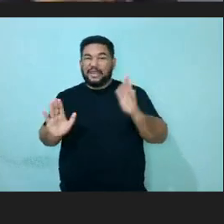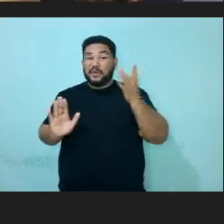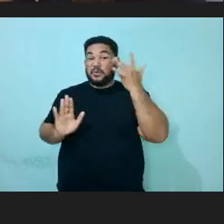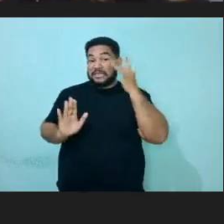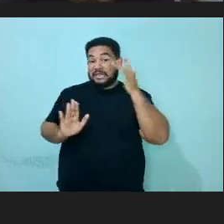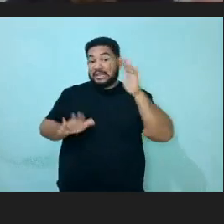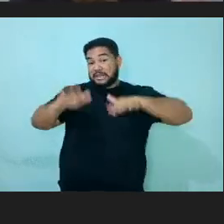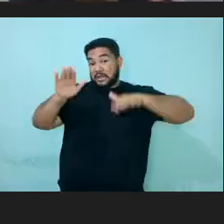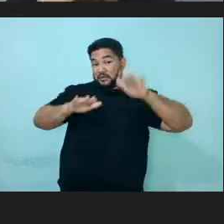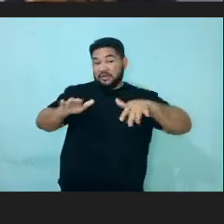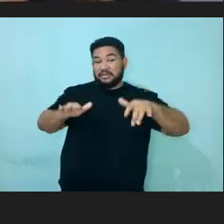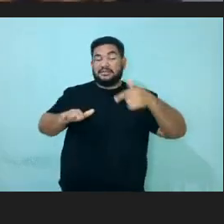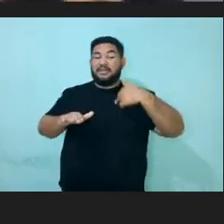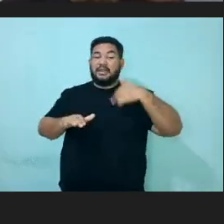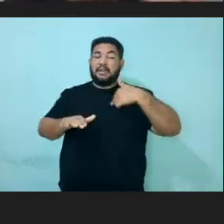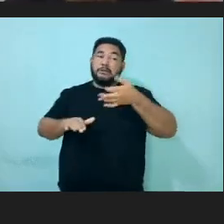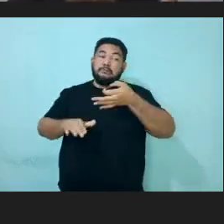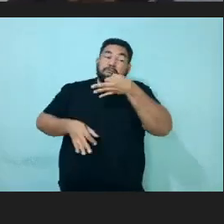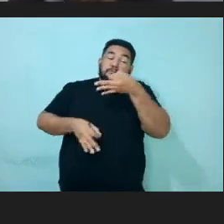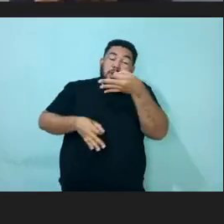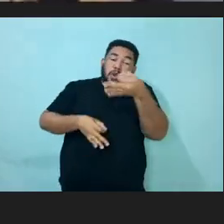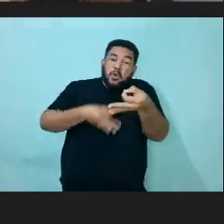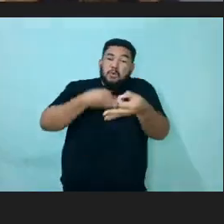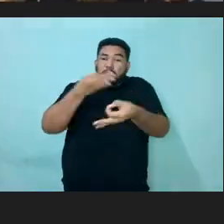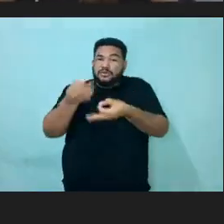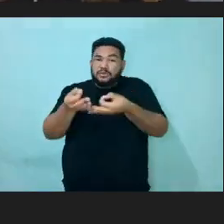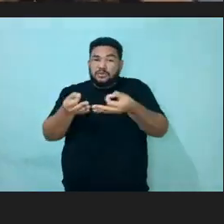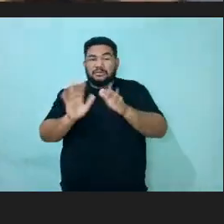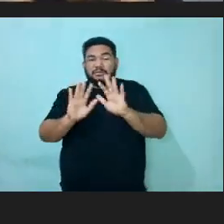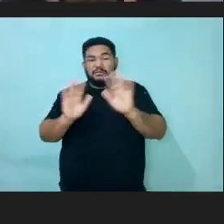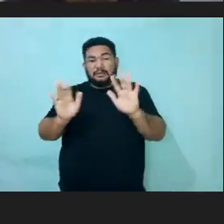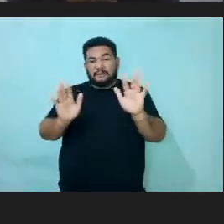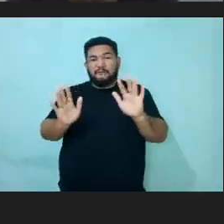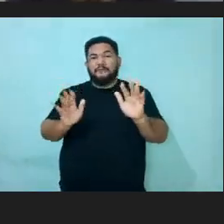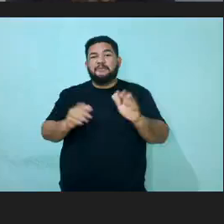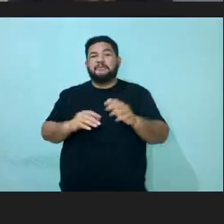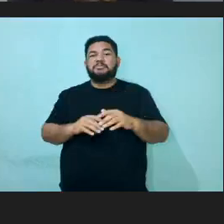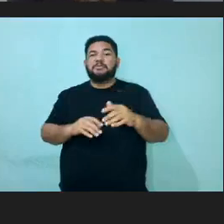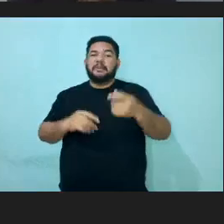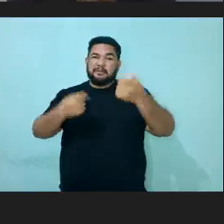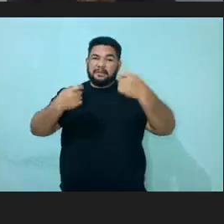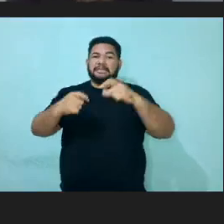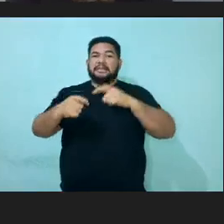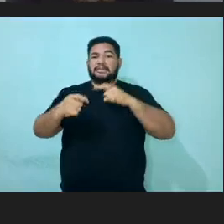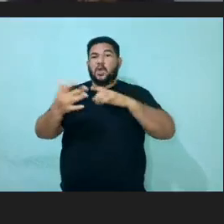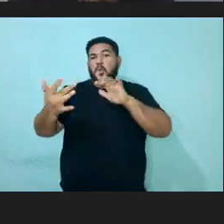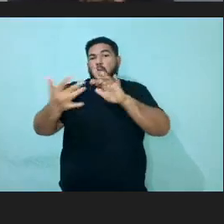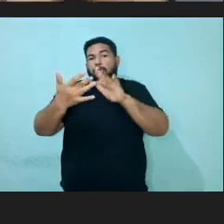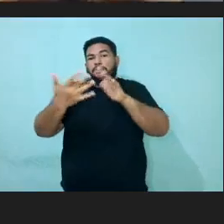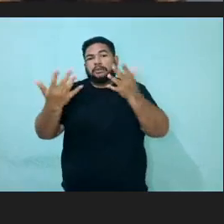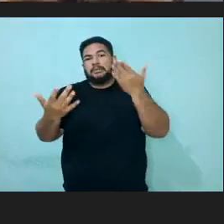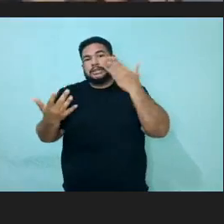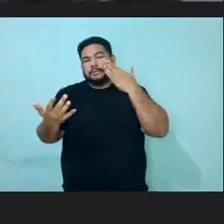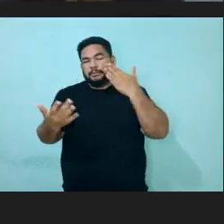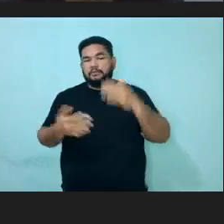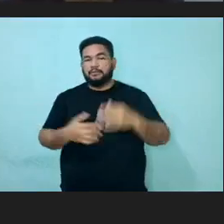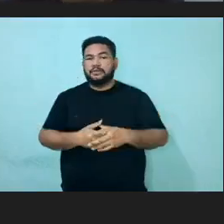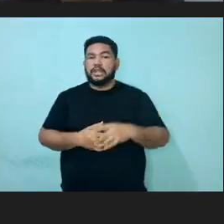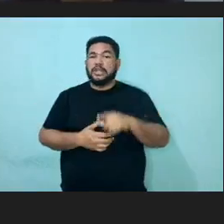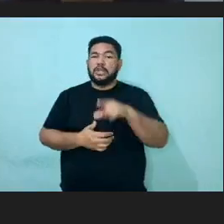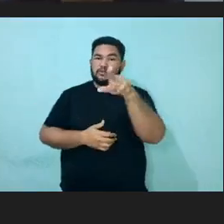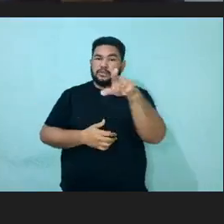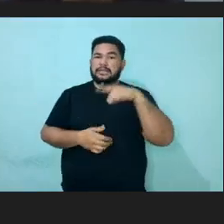assim, muito sentir tocar, muito sem saber, muito sentir manusear. E assim, talvez você, como passava muito